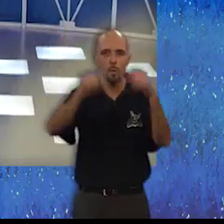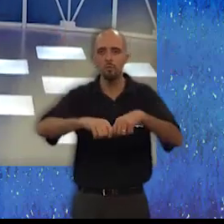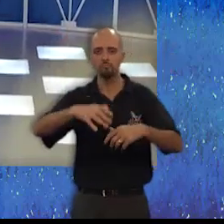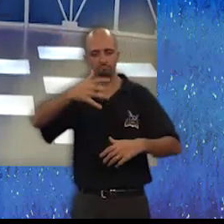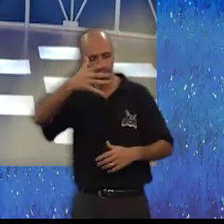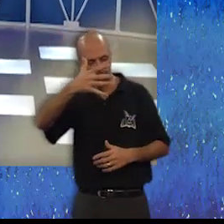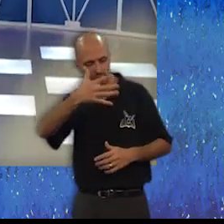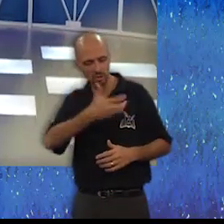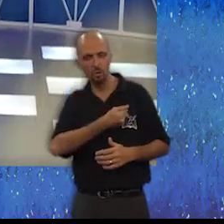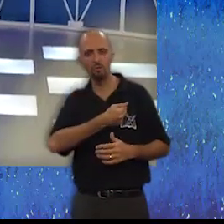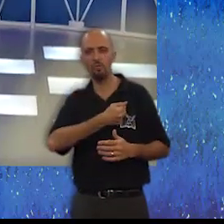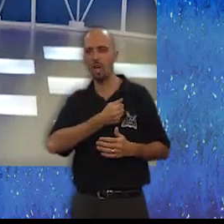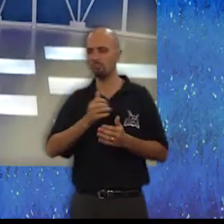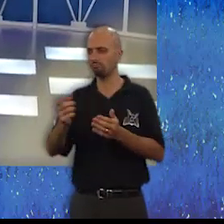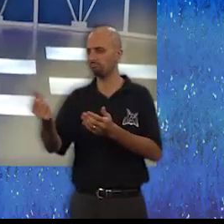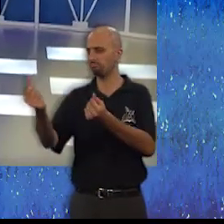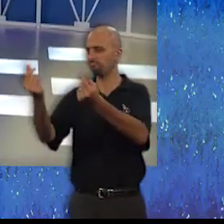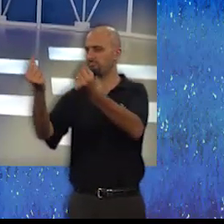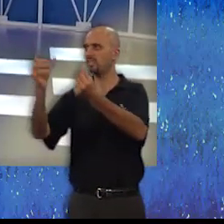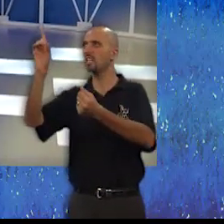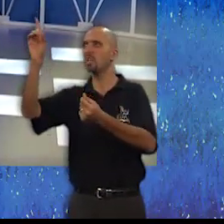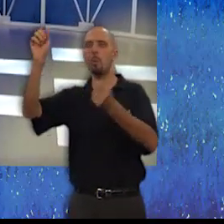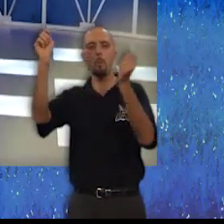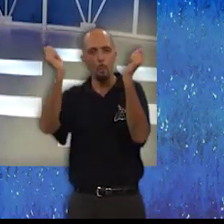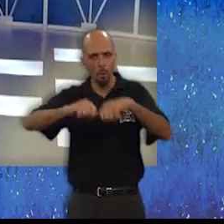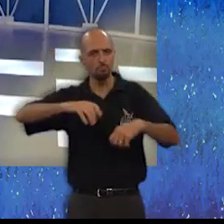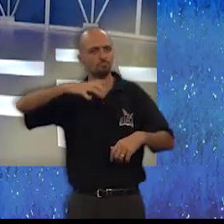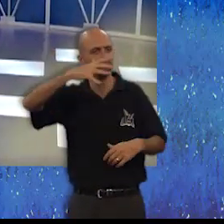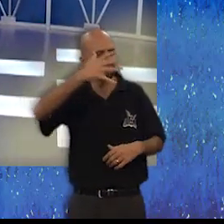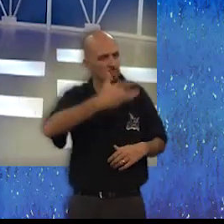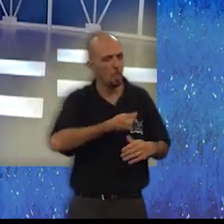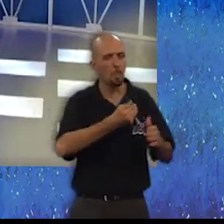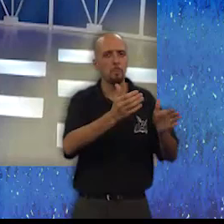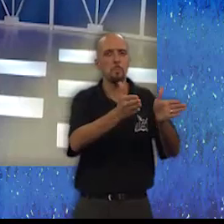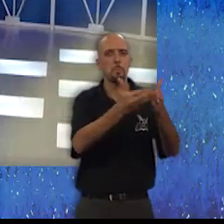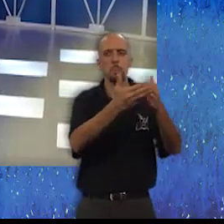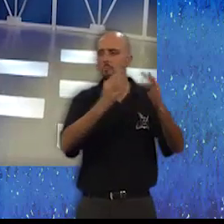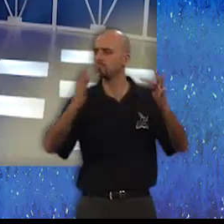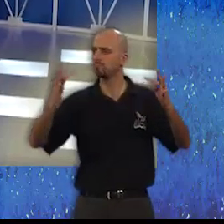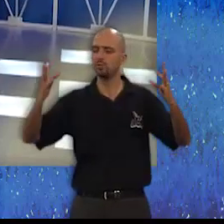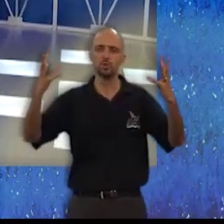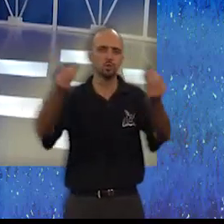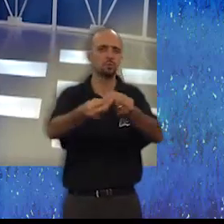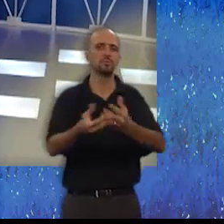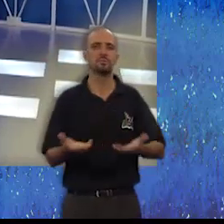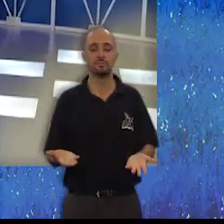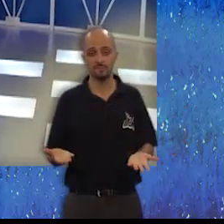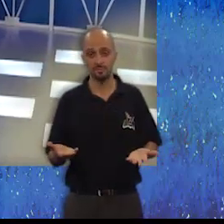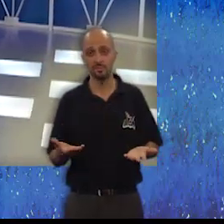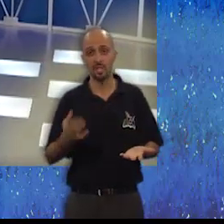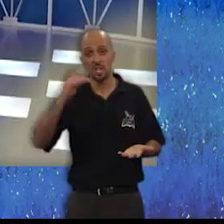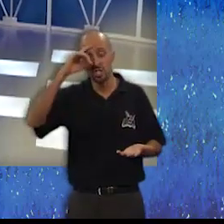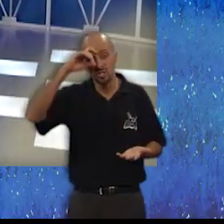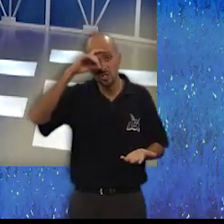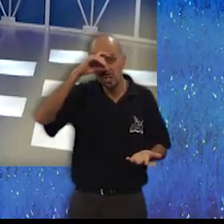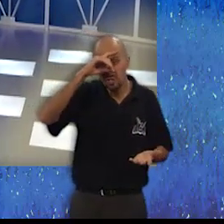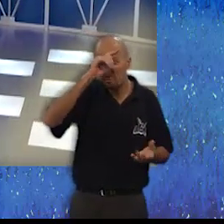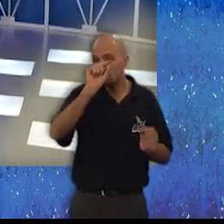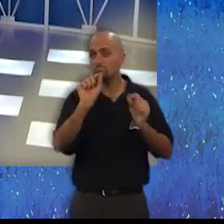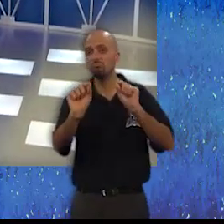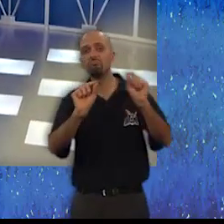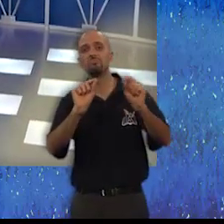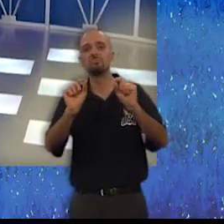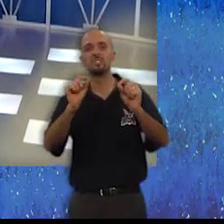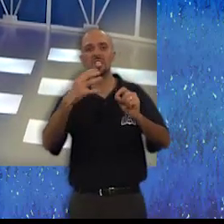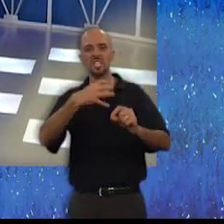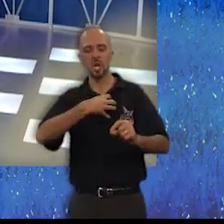para Deus é possível salvar o rico e salvar o pobre. Agora, é óbvio que quando ele fala que é mais fácil passar um camelo no fundo de uma agulha do que o